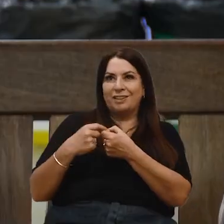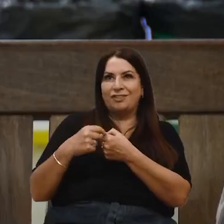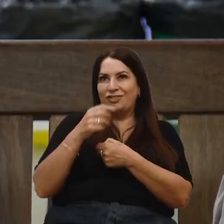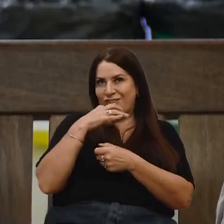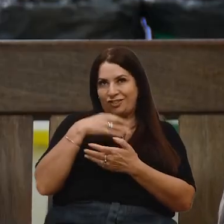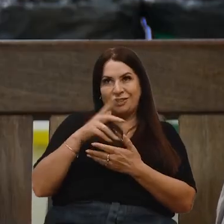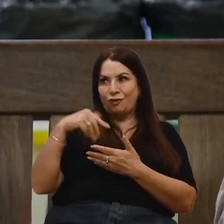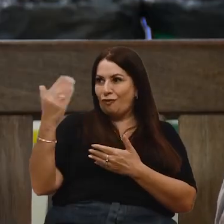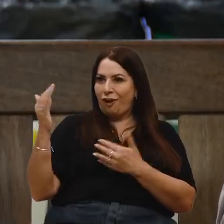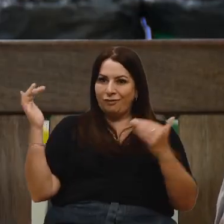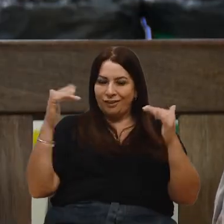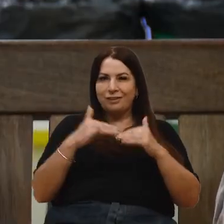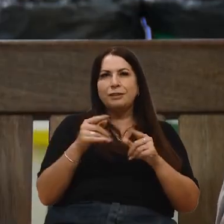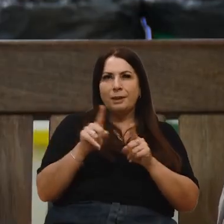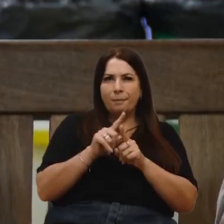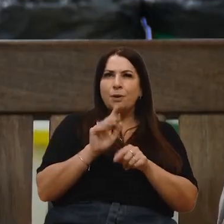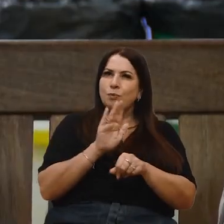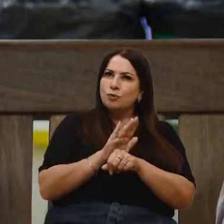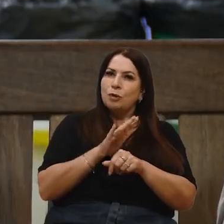daqui e, portanto, também